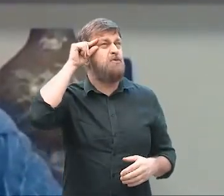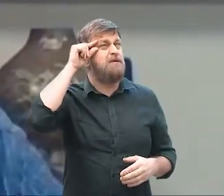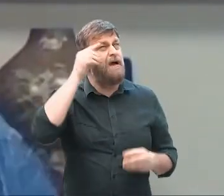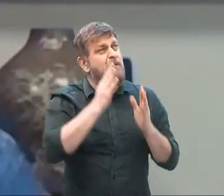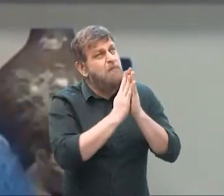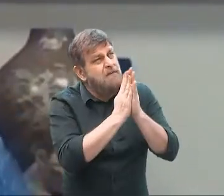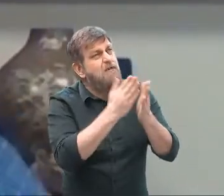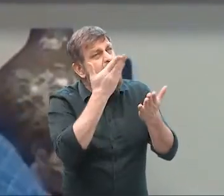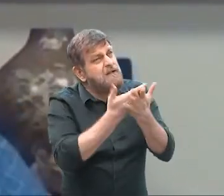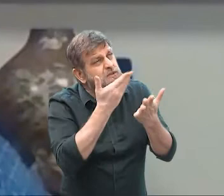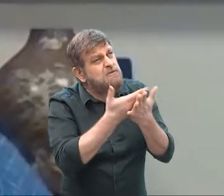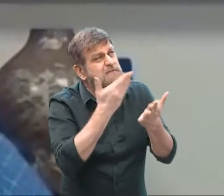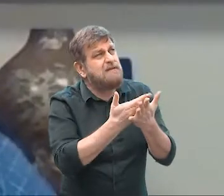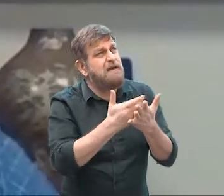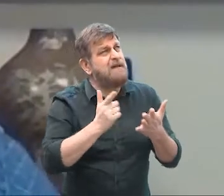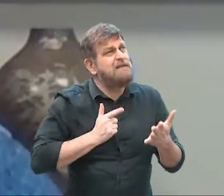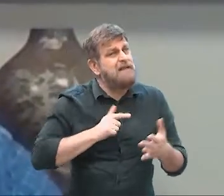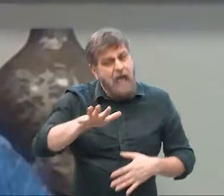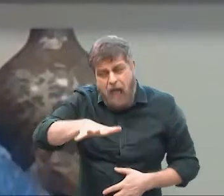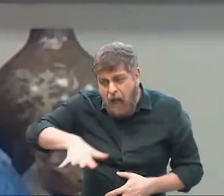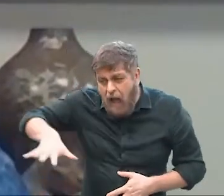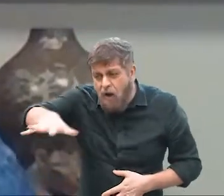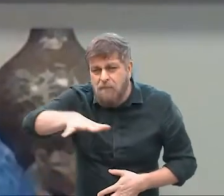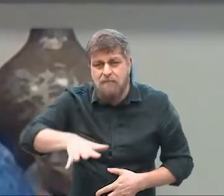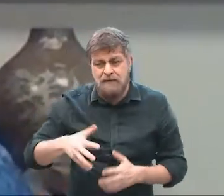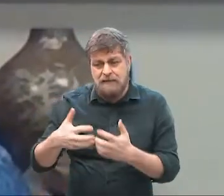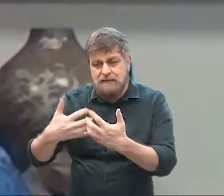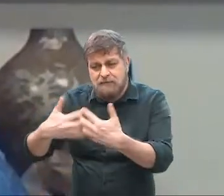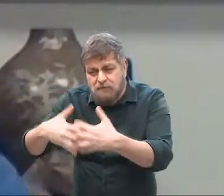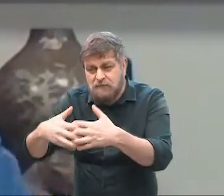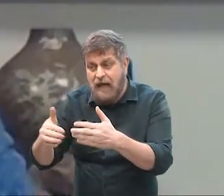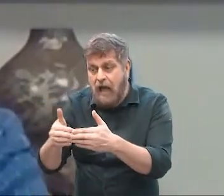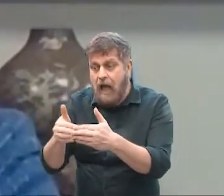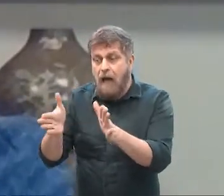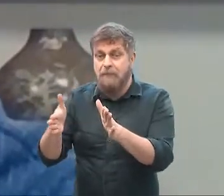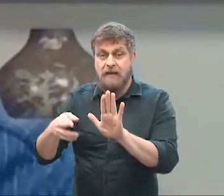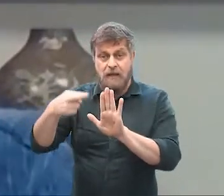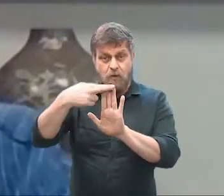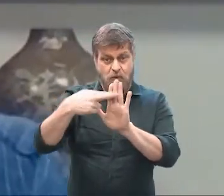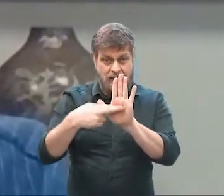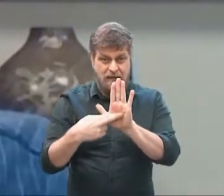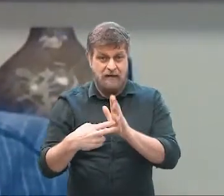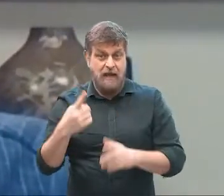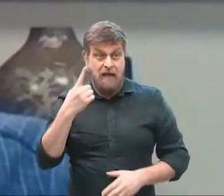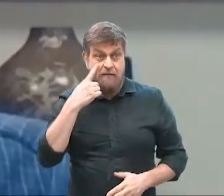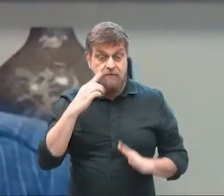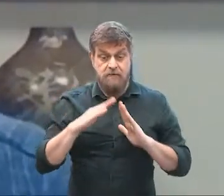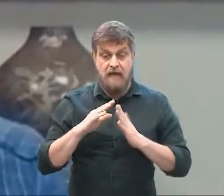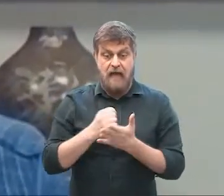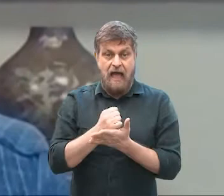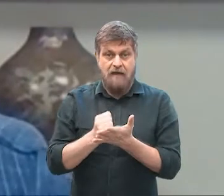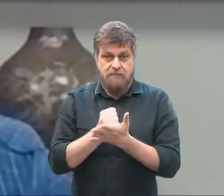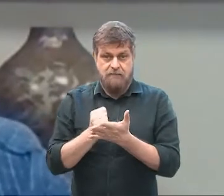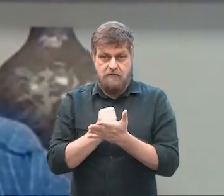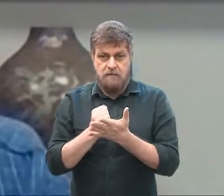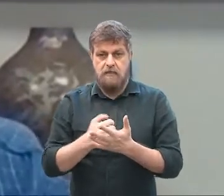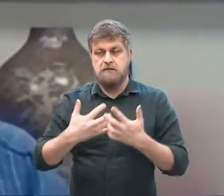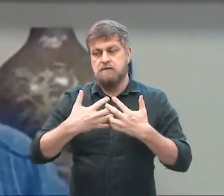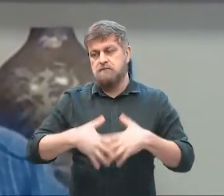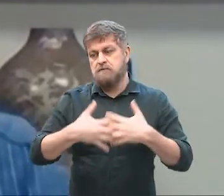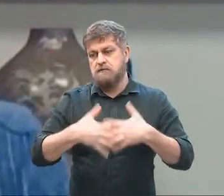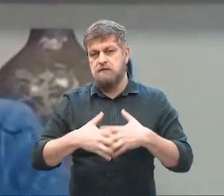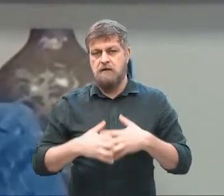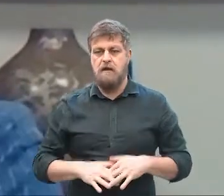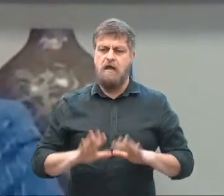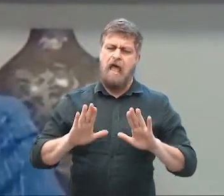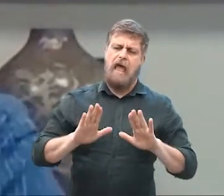estudar, abrir alguns segmentos com critérios. Hoje você vê que as farmácias estão abertas. Alguém pode